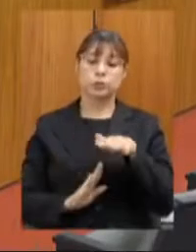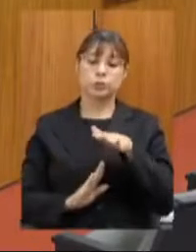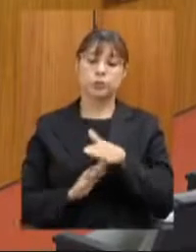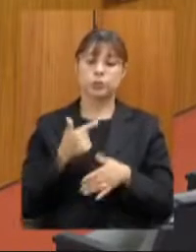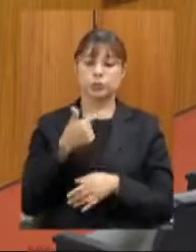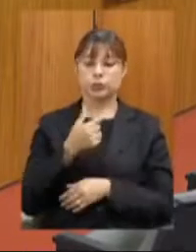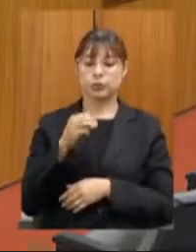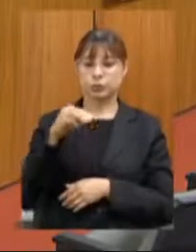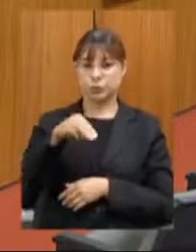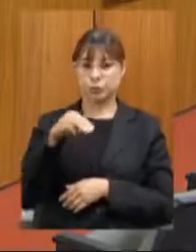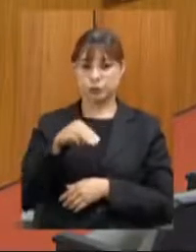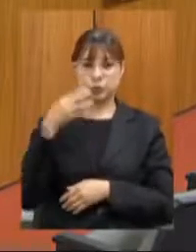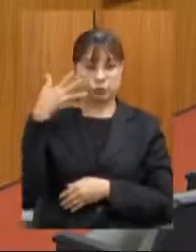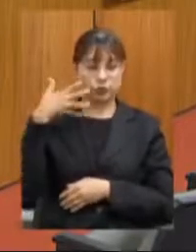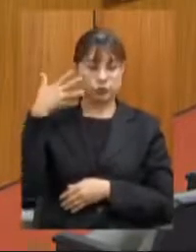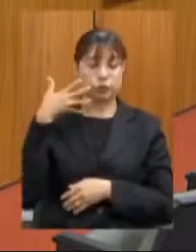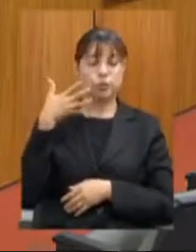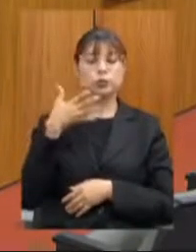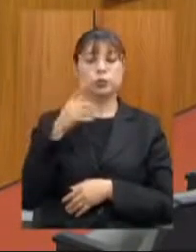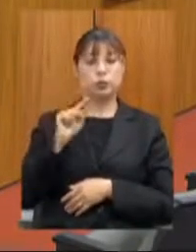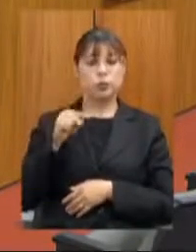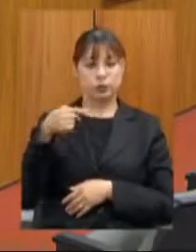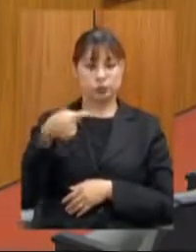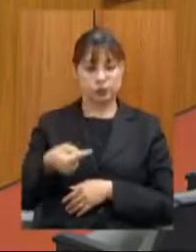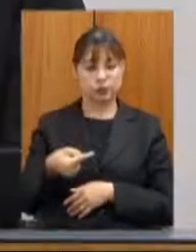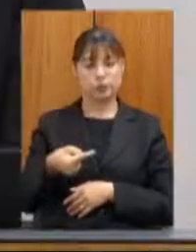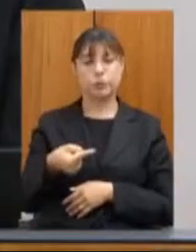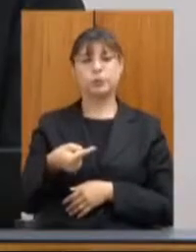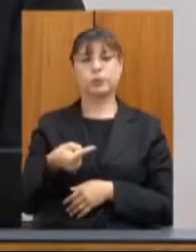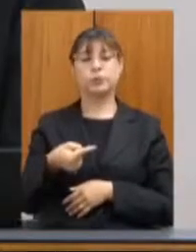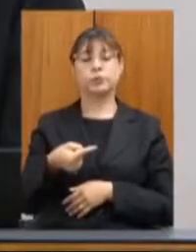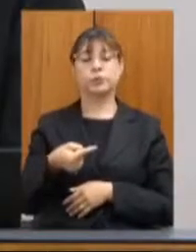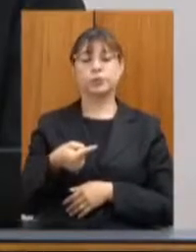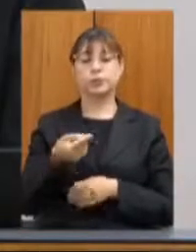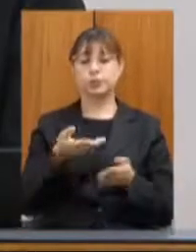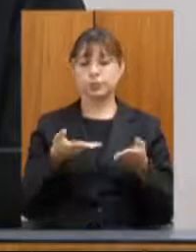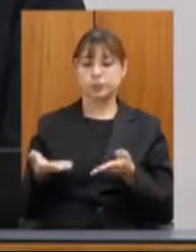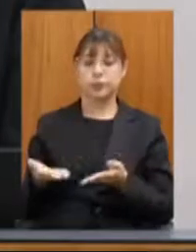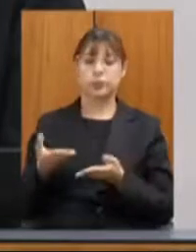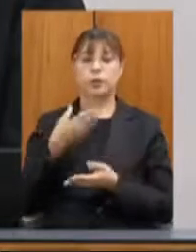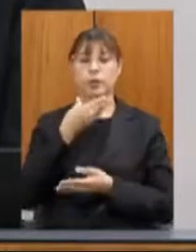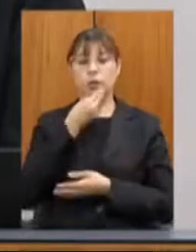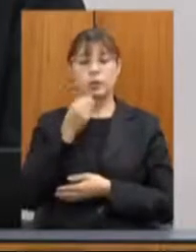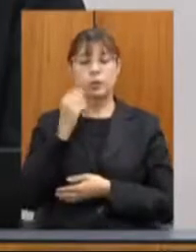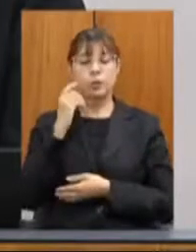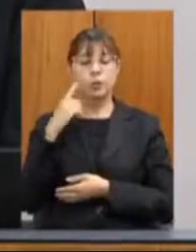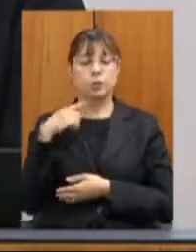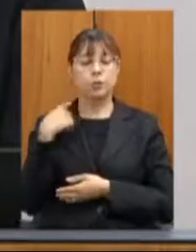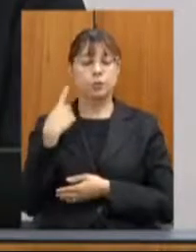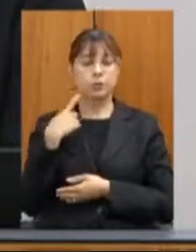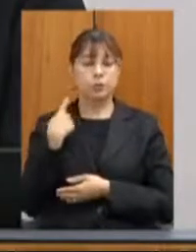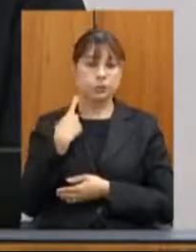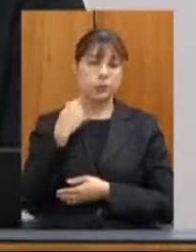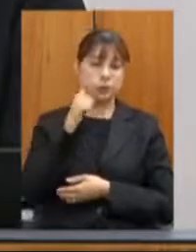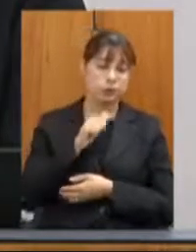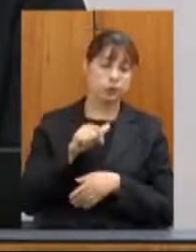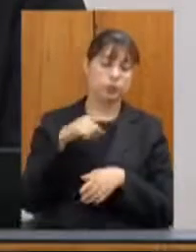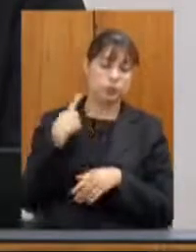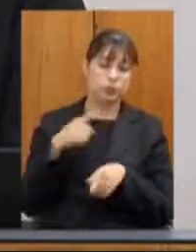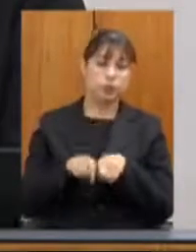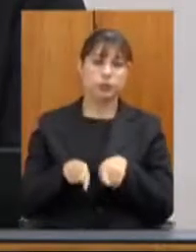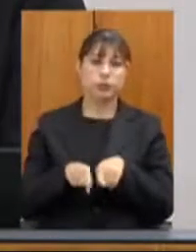minutos para sua exposição. Na sequência, será concedida a palavra às deputadas e aos deputados nos termos da deliberação da mesa